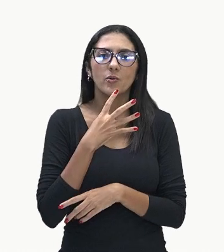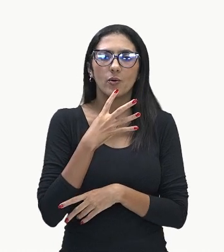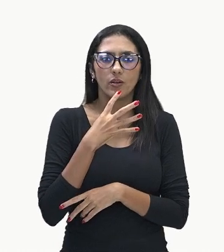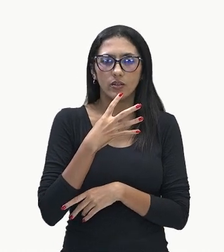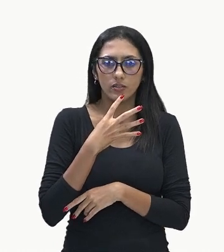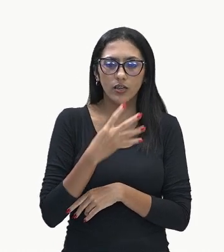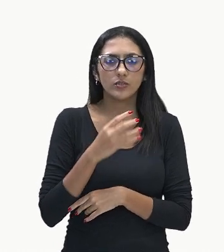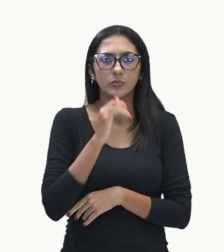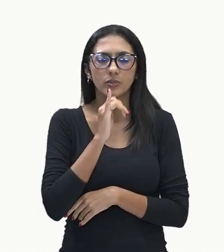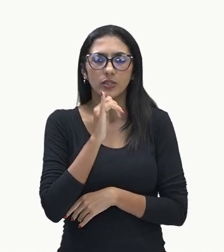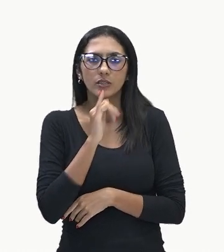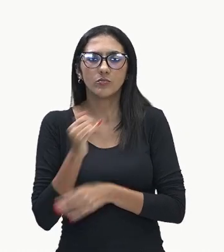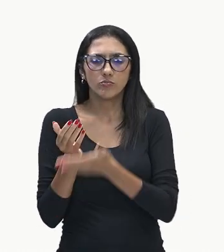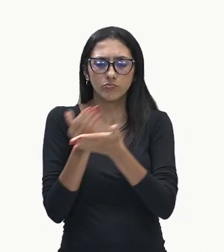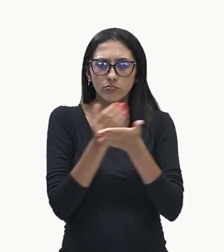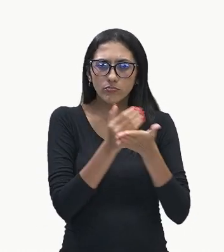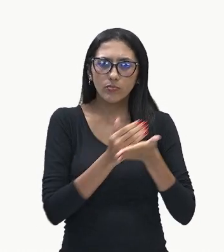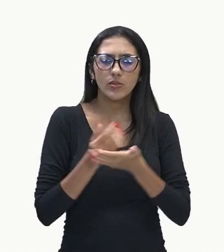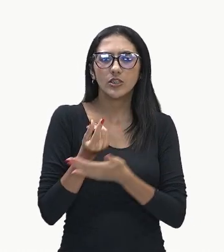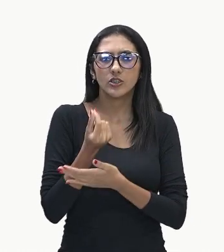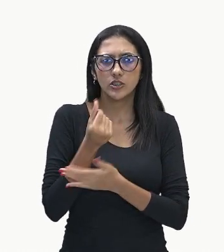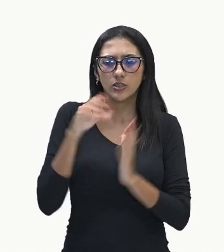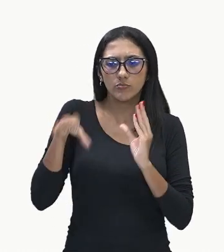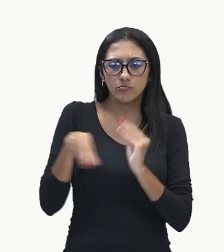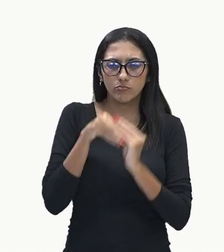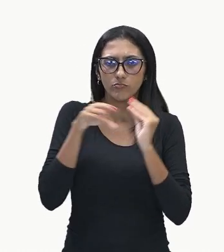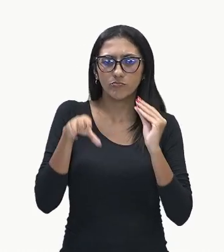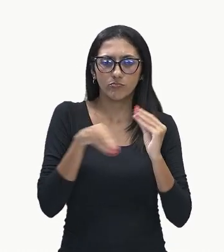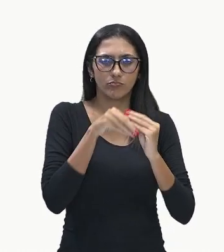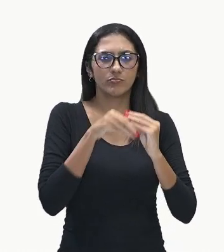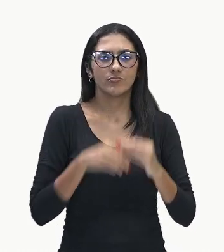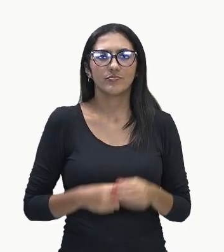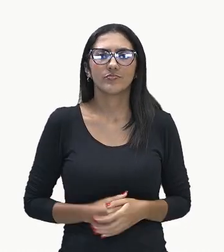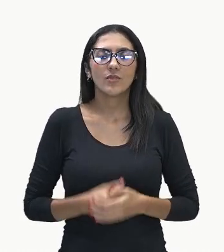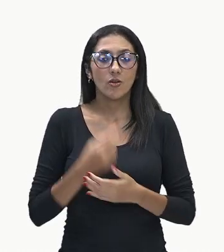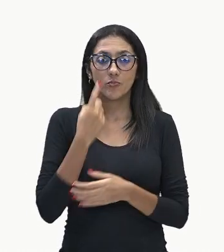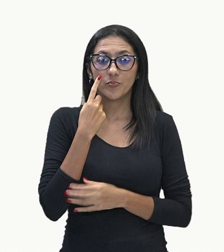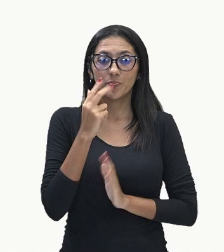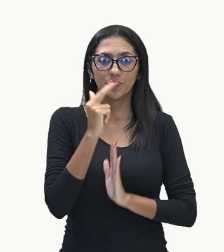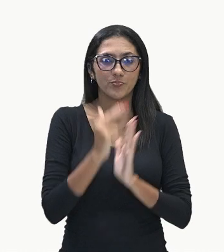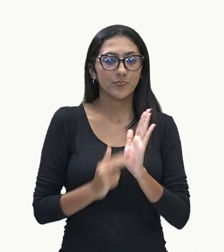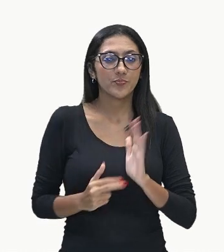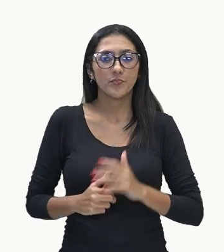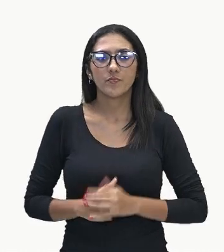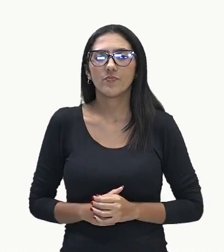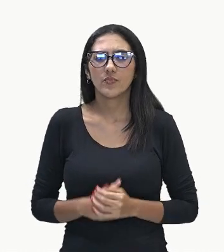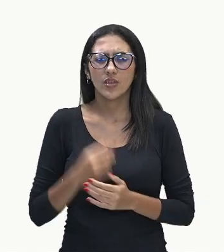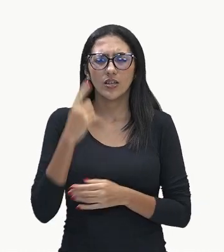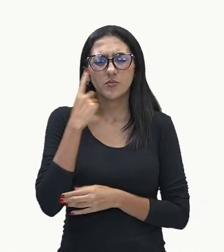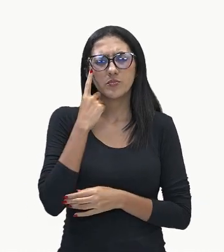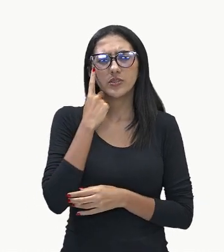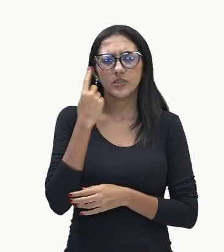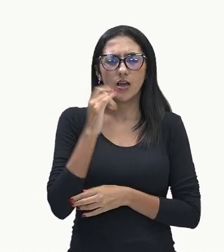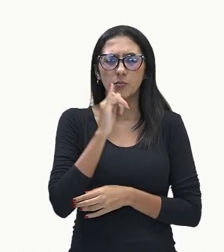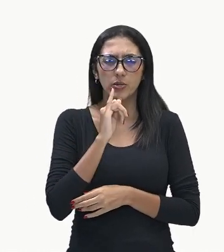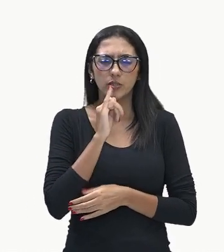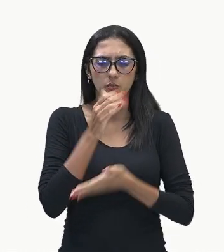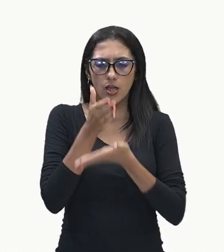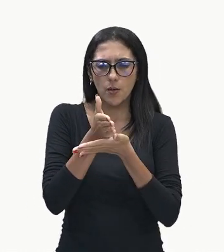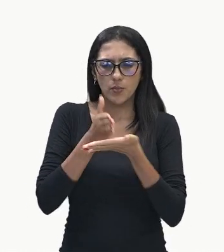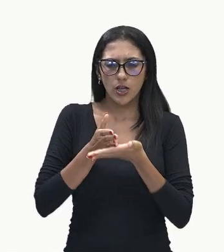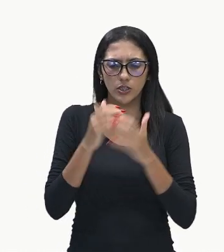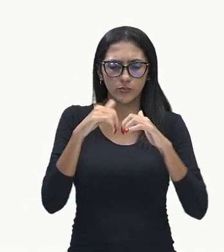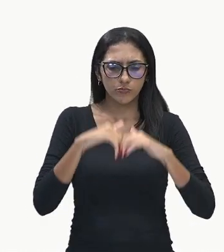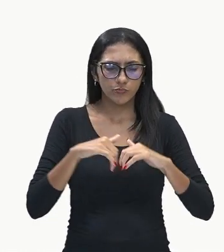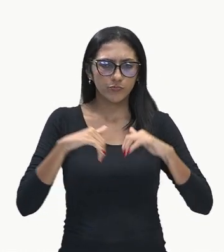fazer uma vaquinha na hora de contribuir com algo. Acompanhe aí a leitura. Ao pensar em repartir algo em partes